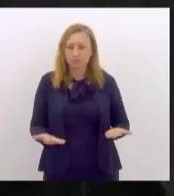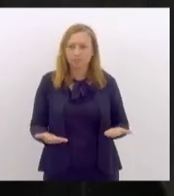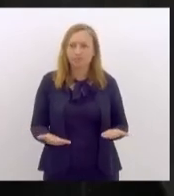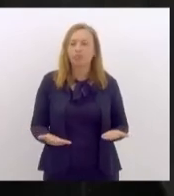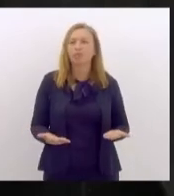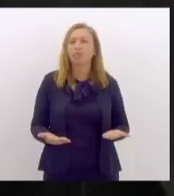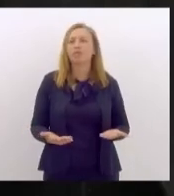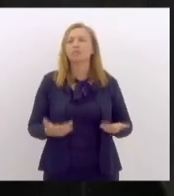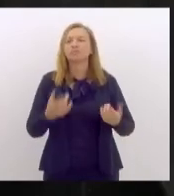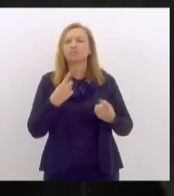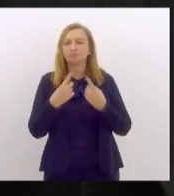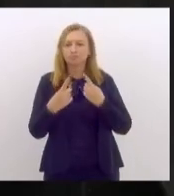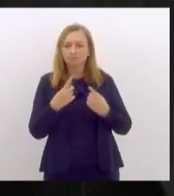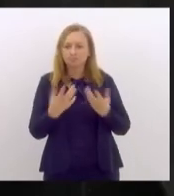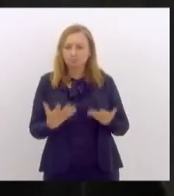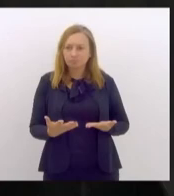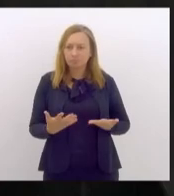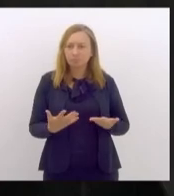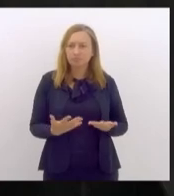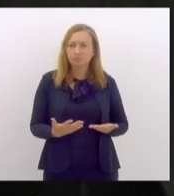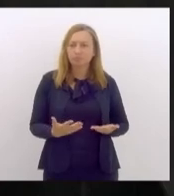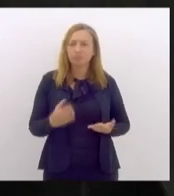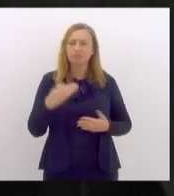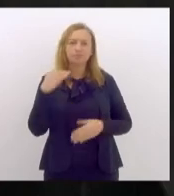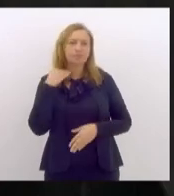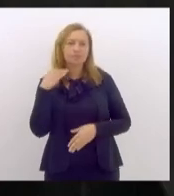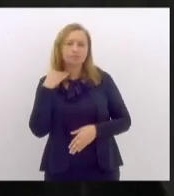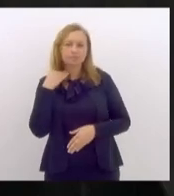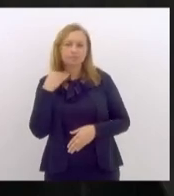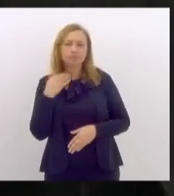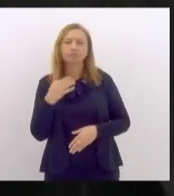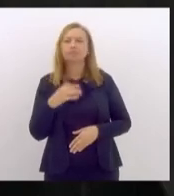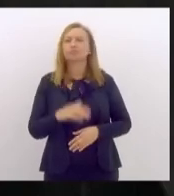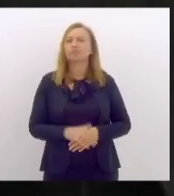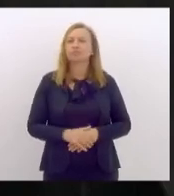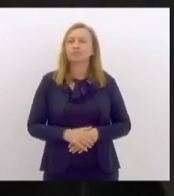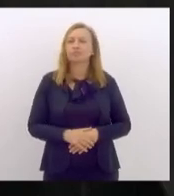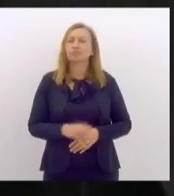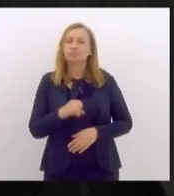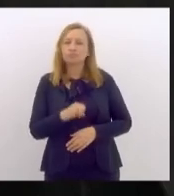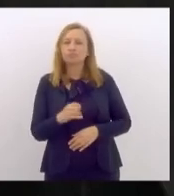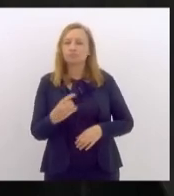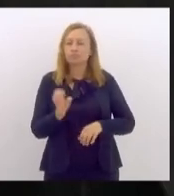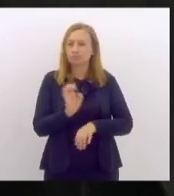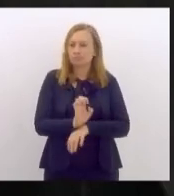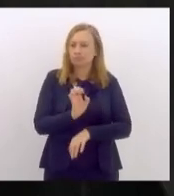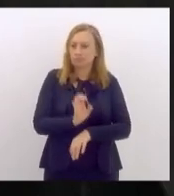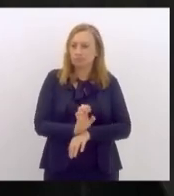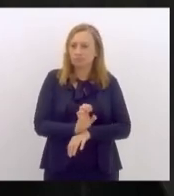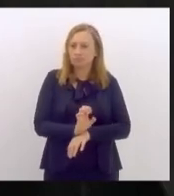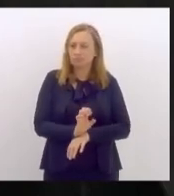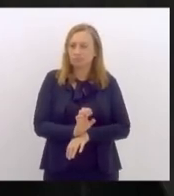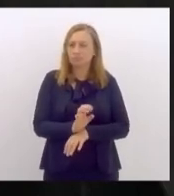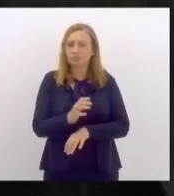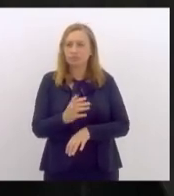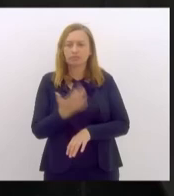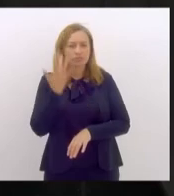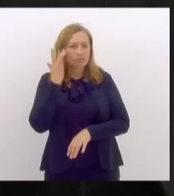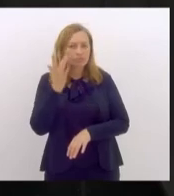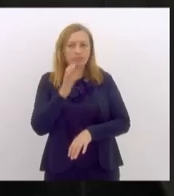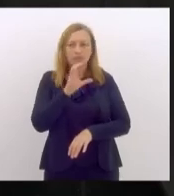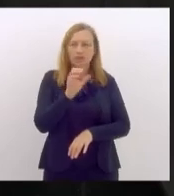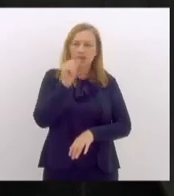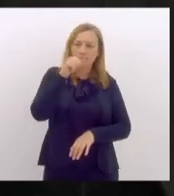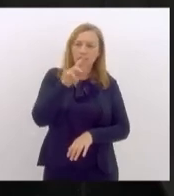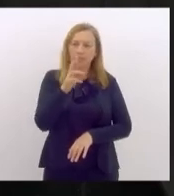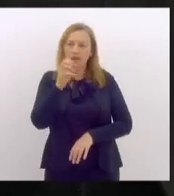discurso empreendedorismo empreendedorista dos bancos colará se o nosso estado ainda encara camelô como